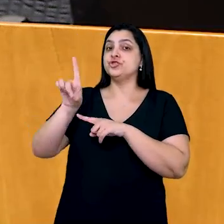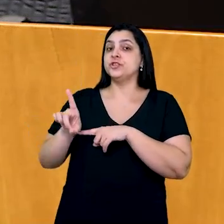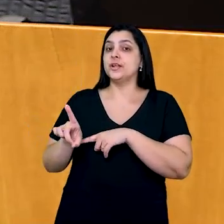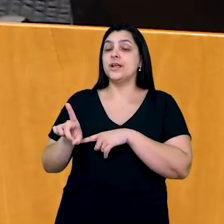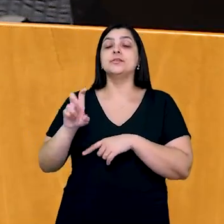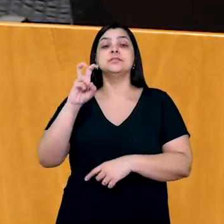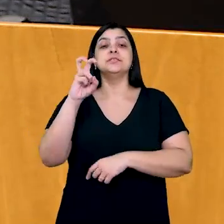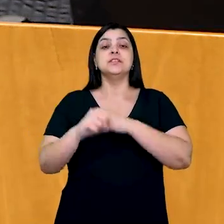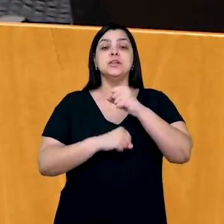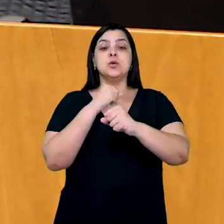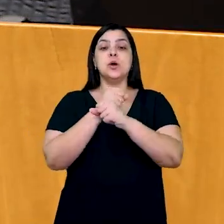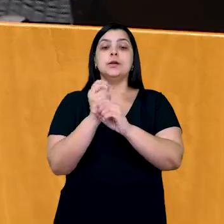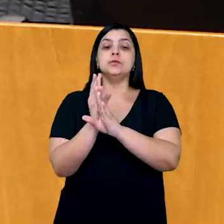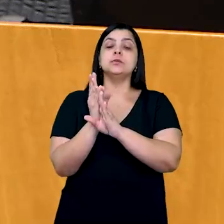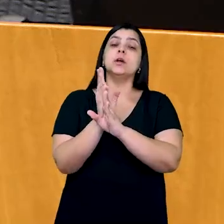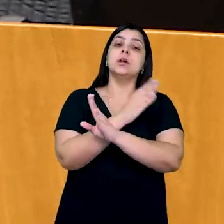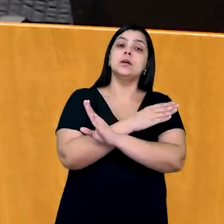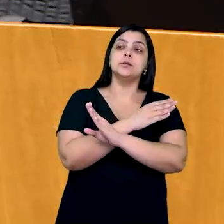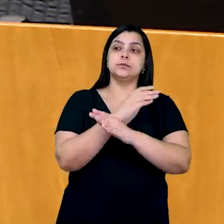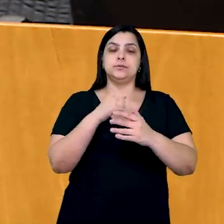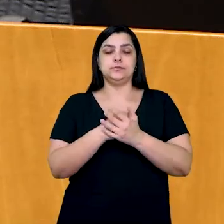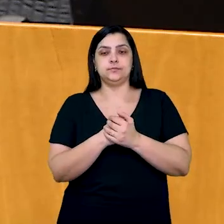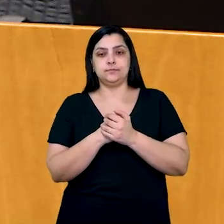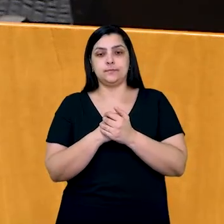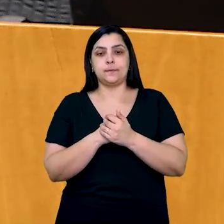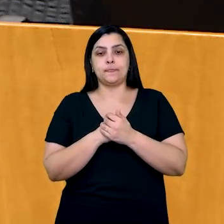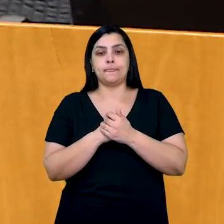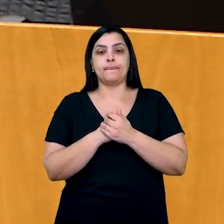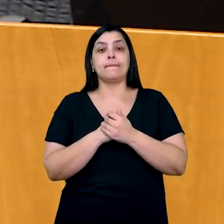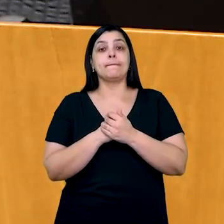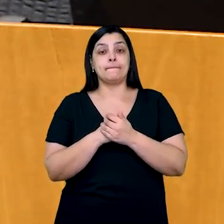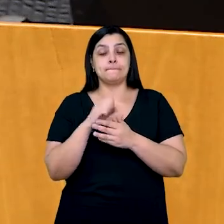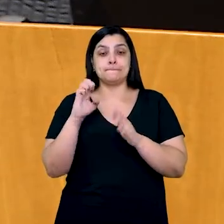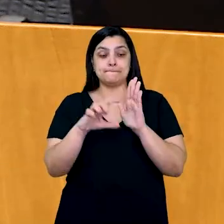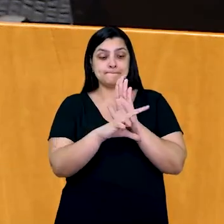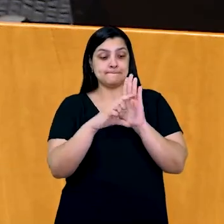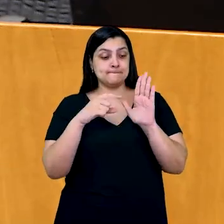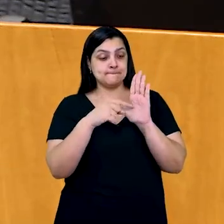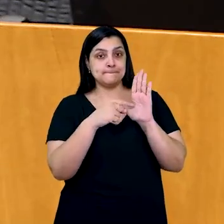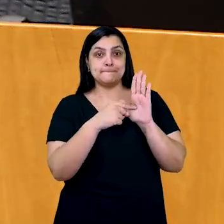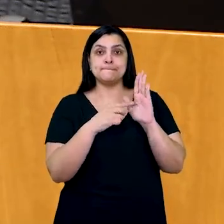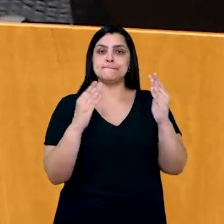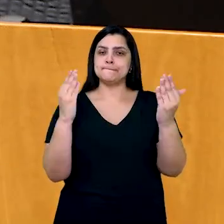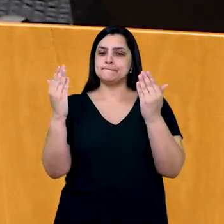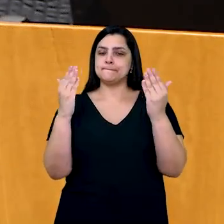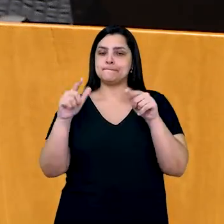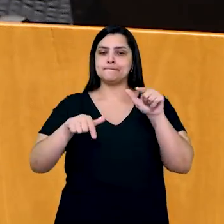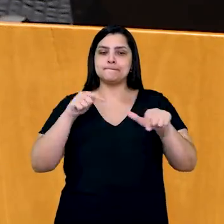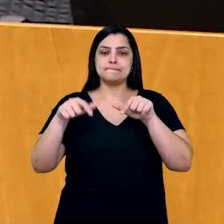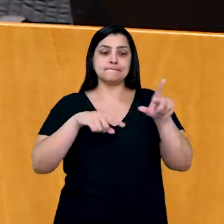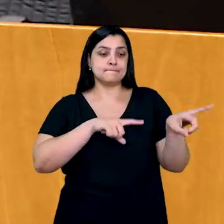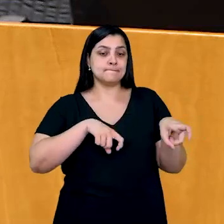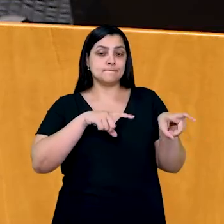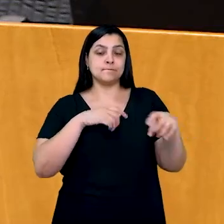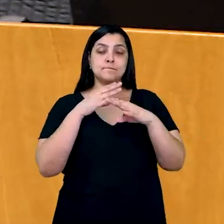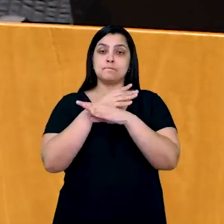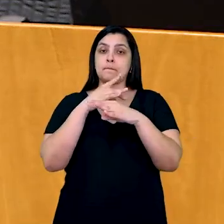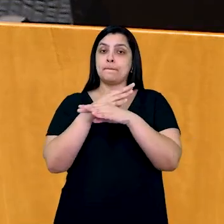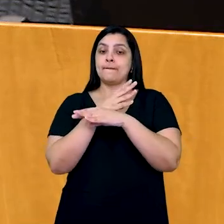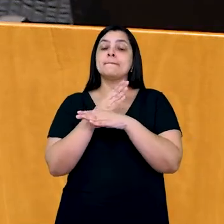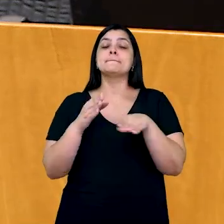direitos dos 5 anos anteriores. Ao vigorar a emenda, equiparou trabalhadores rurais e